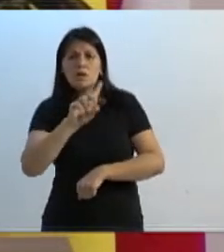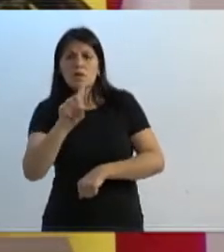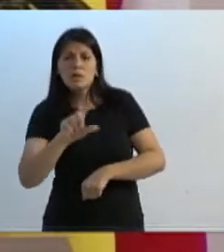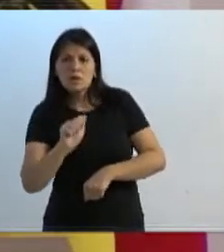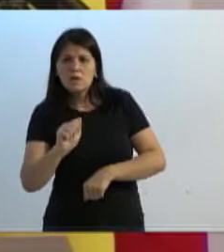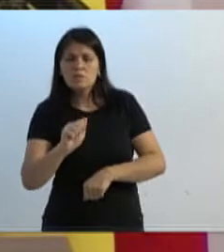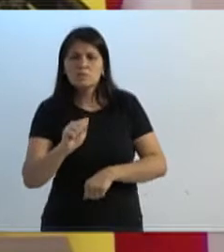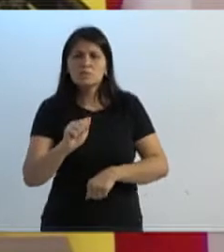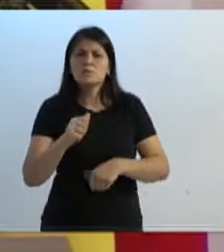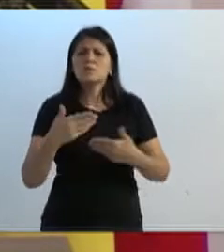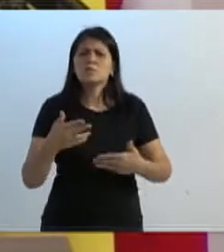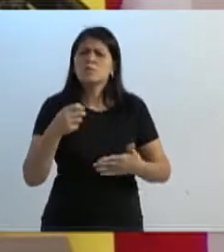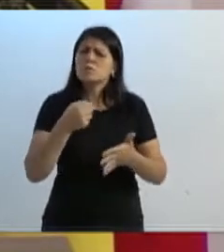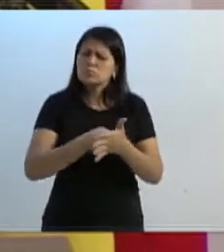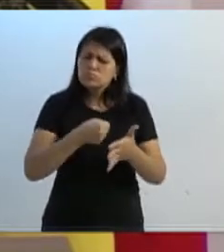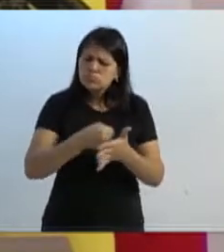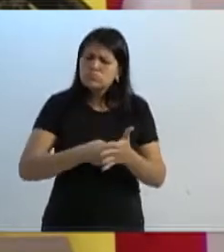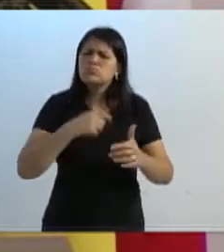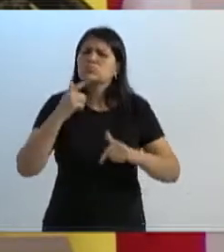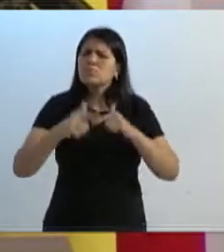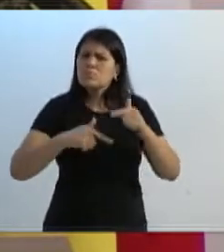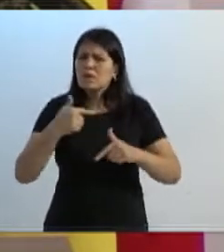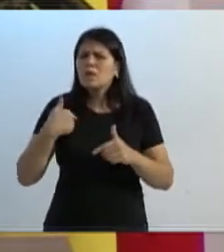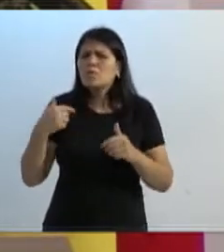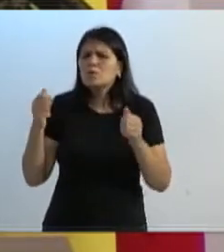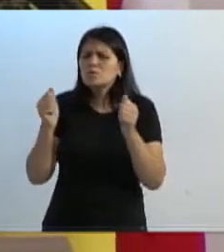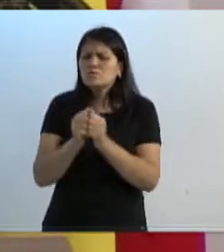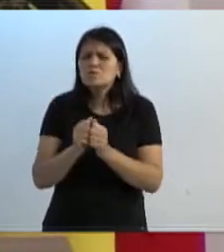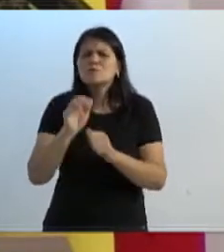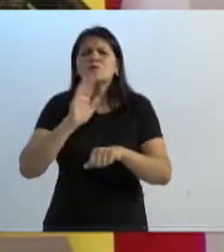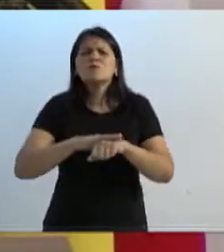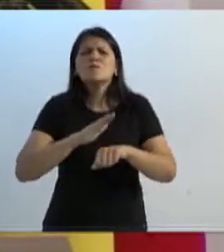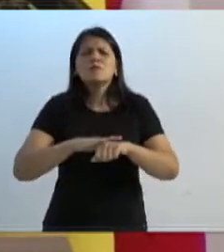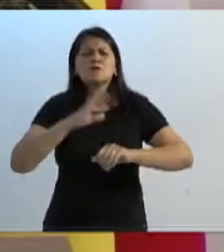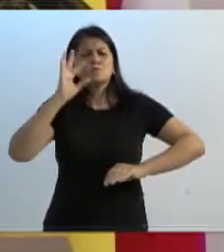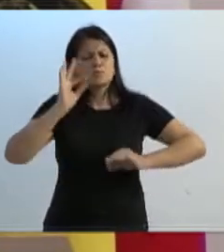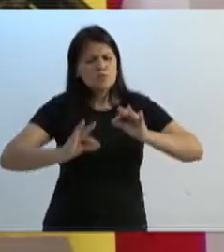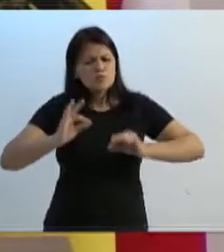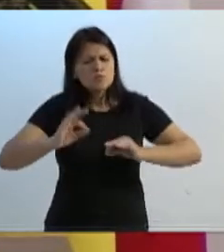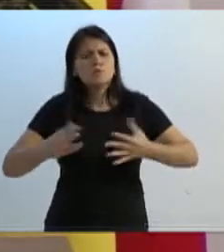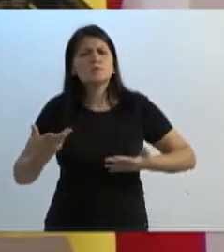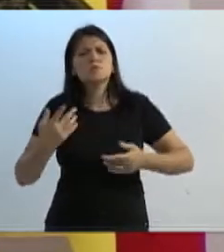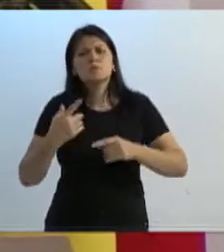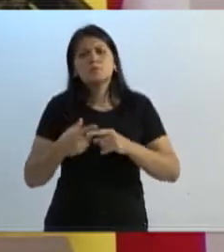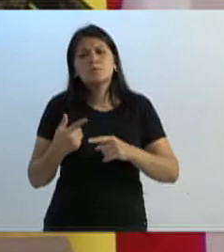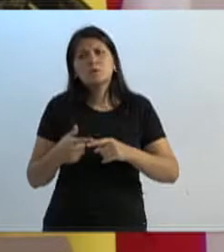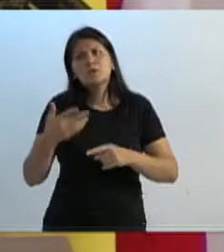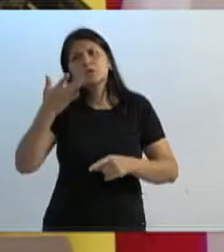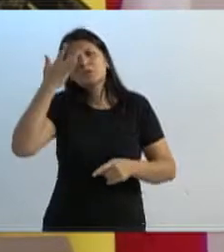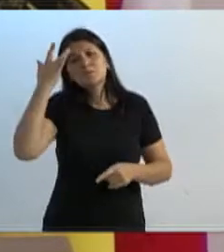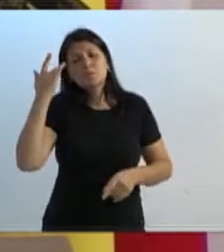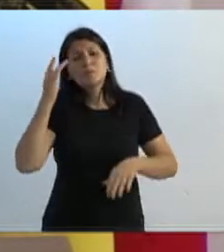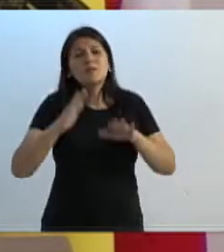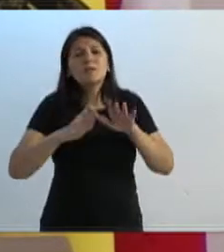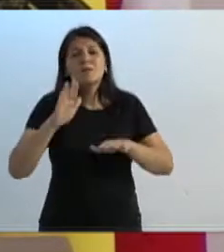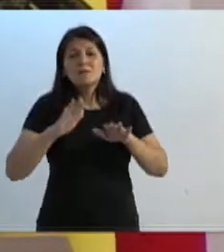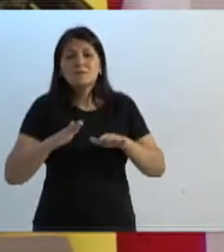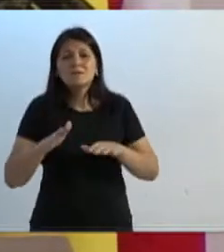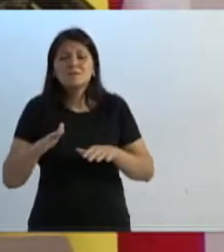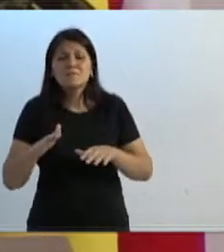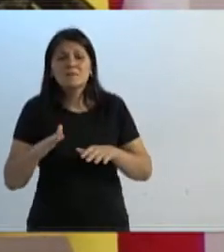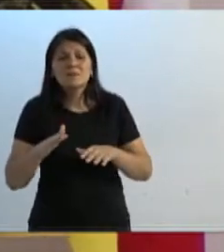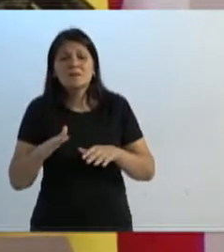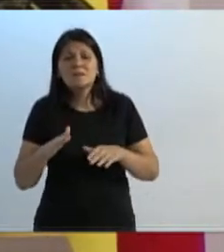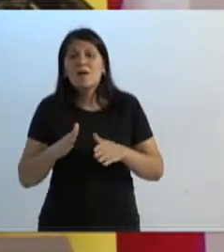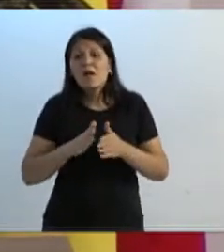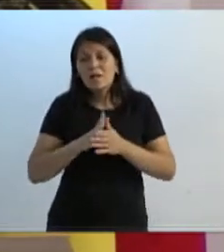se dedica bastante. Eu acompanho e faço isso aqui por justiça. Por justiça, porque as pessoas, muitas vezes, vereadorito, elas